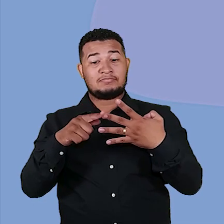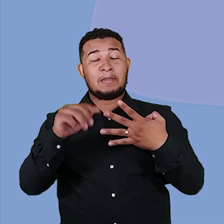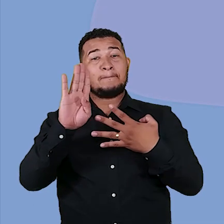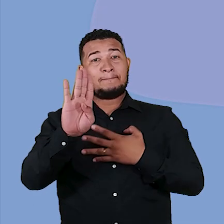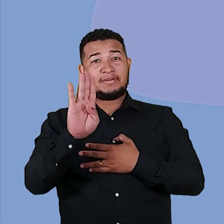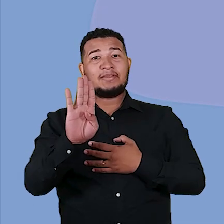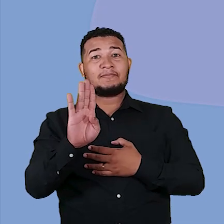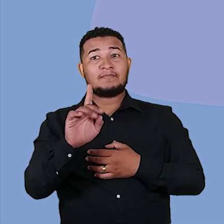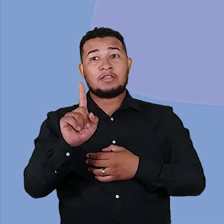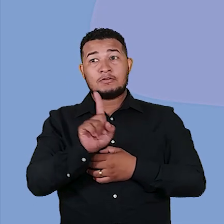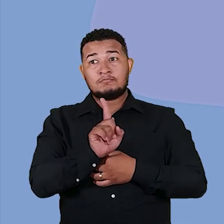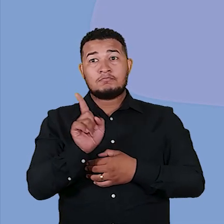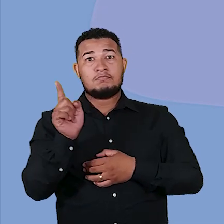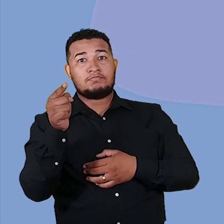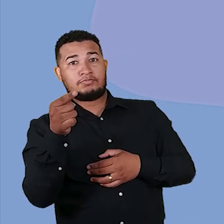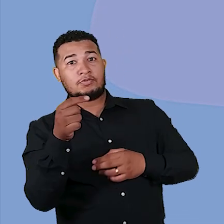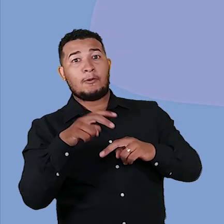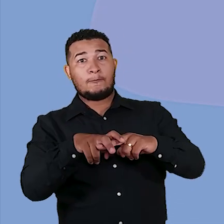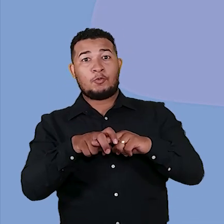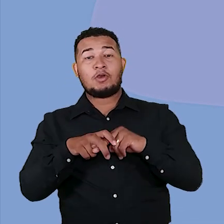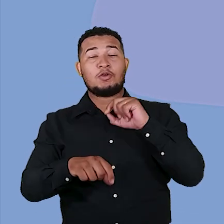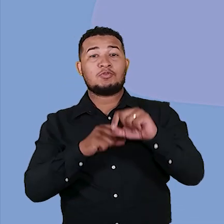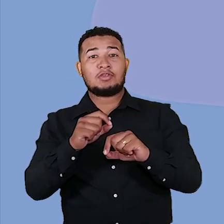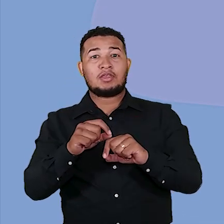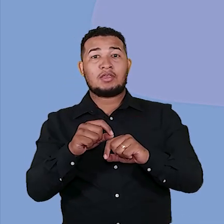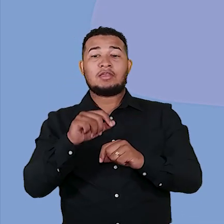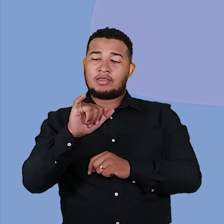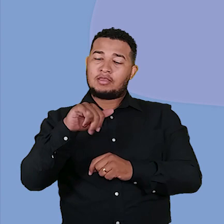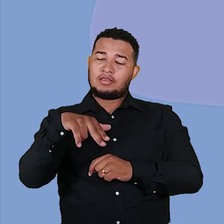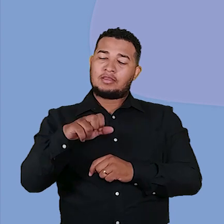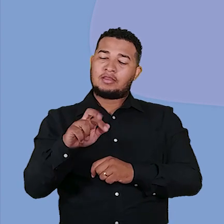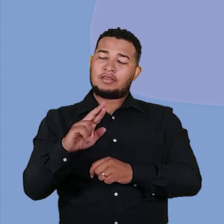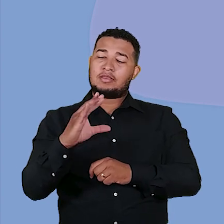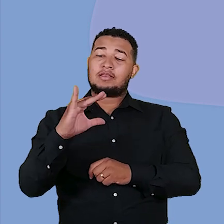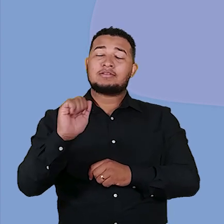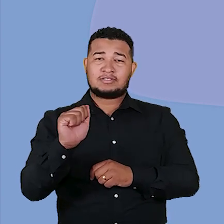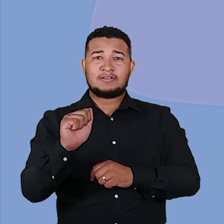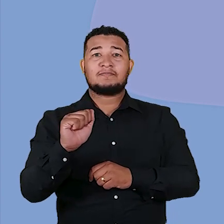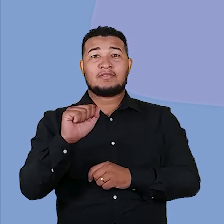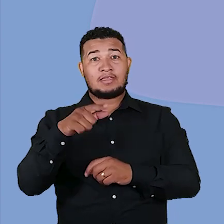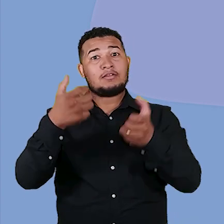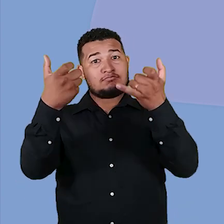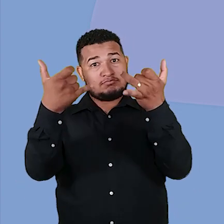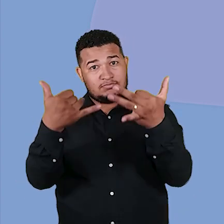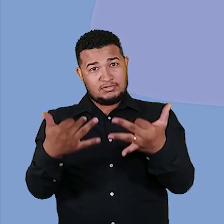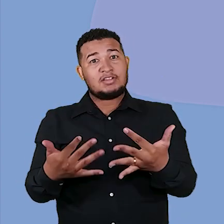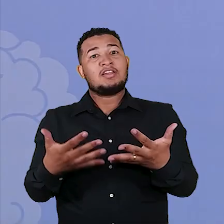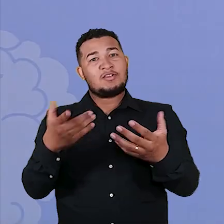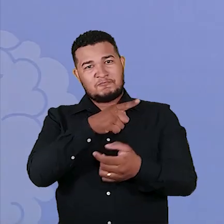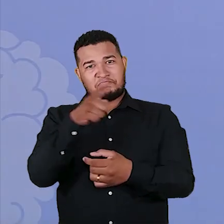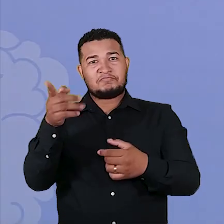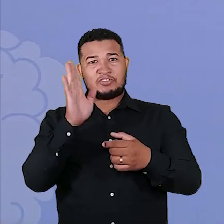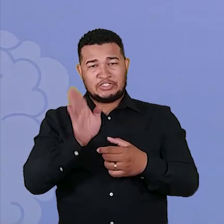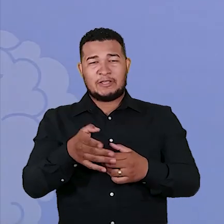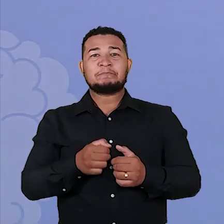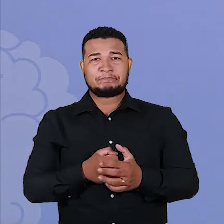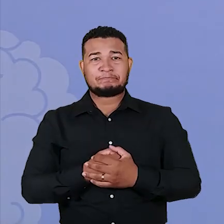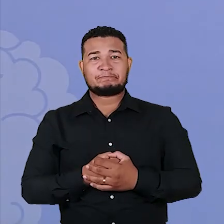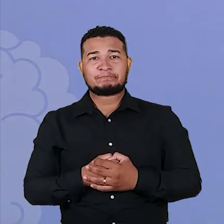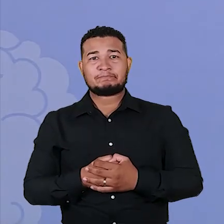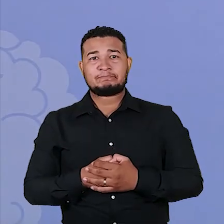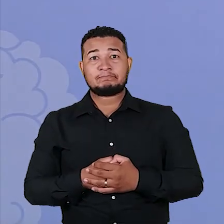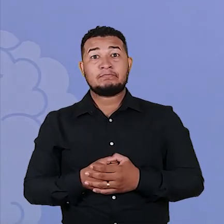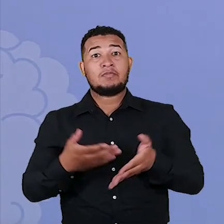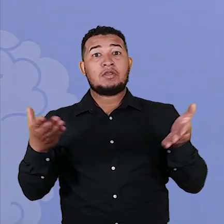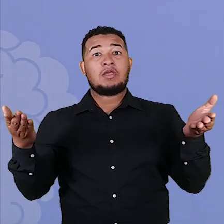a letra de somos lançados para fora da curva em virtude da inércia que foi o que eu